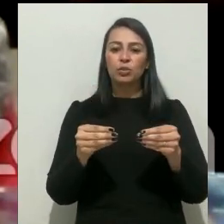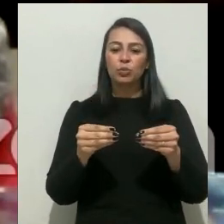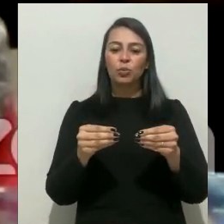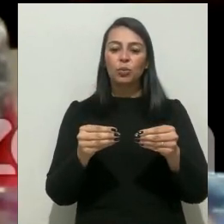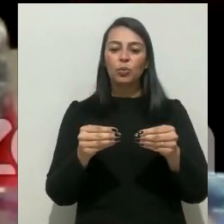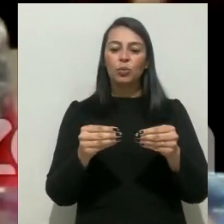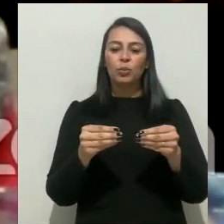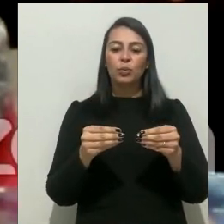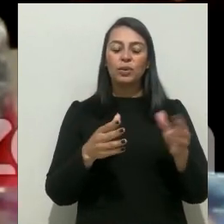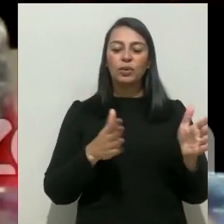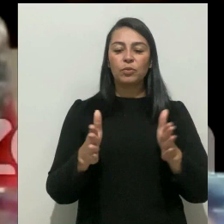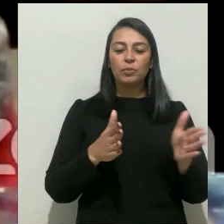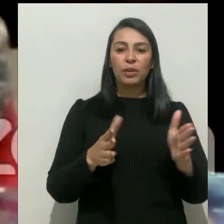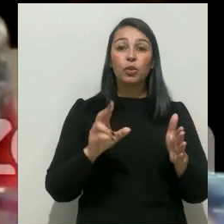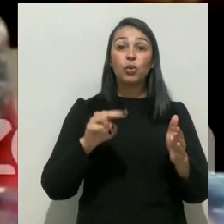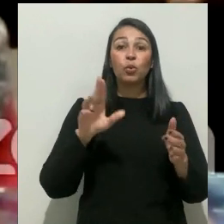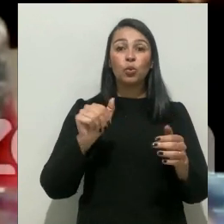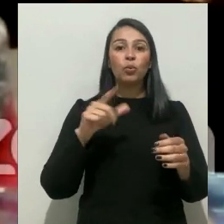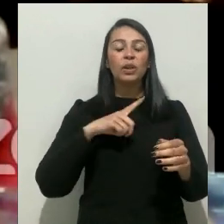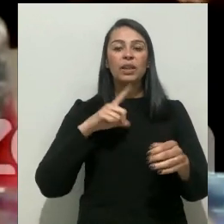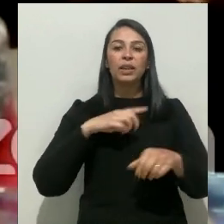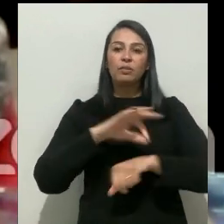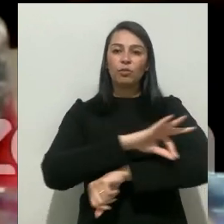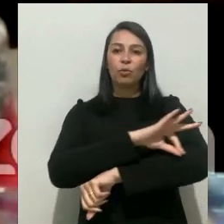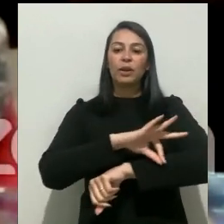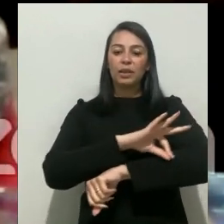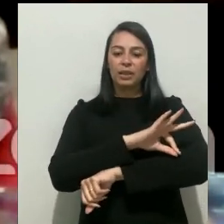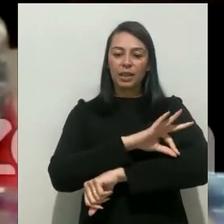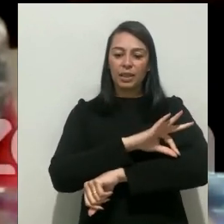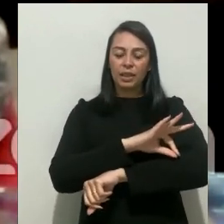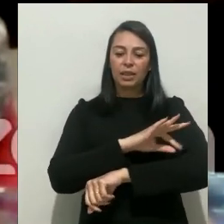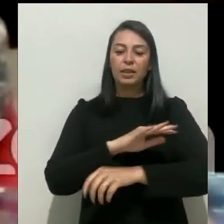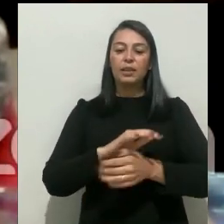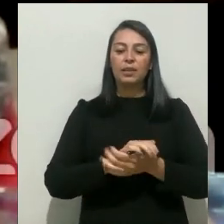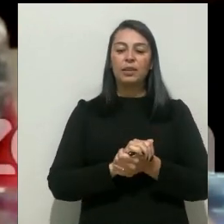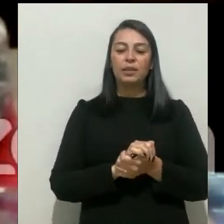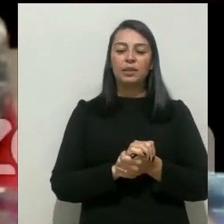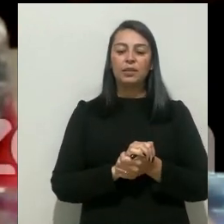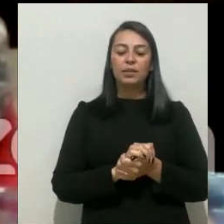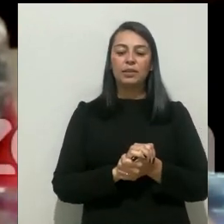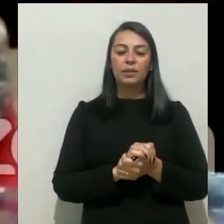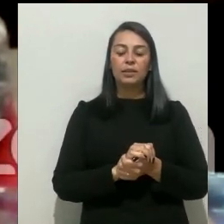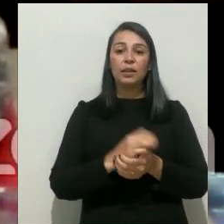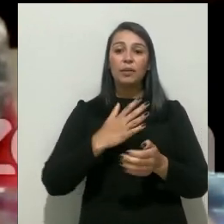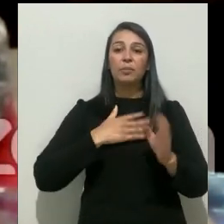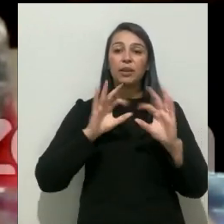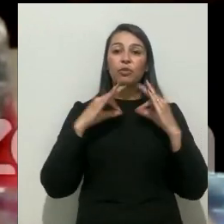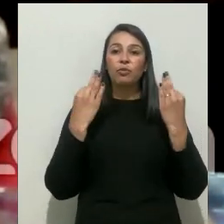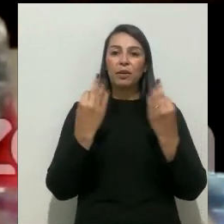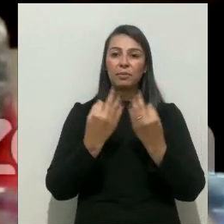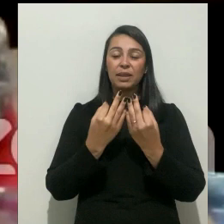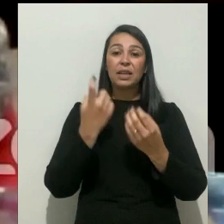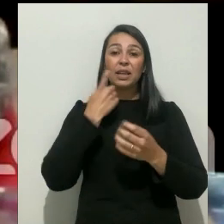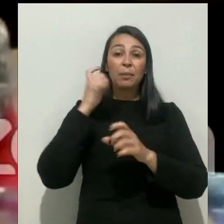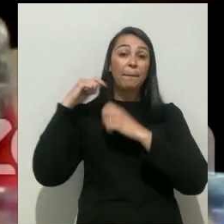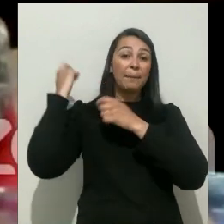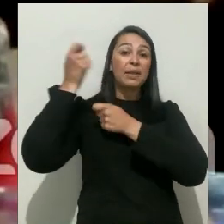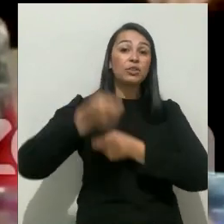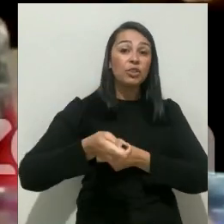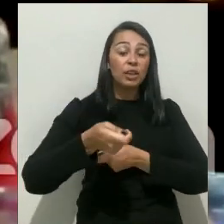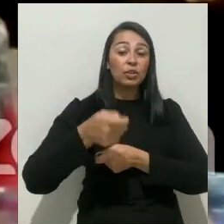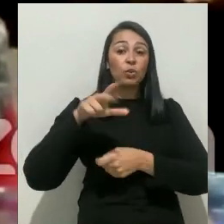aquele momento, nunca houve um arquiteto. A minha família, a minha origem é de pescadores em Portugal, os Calafates são